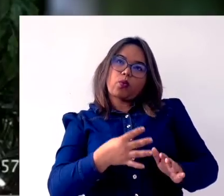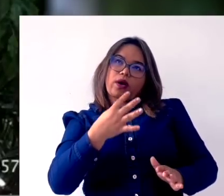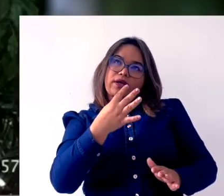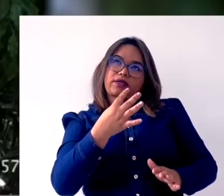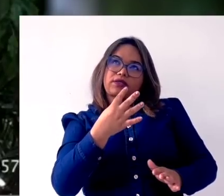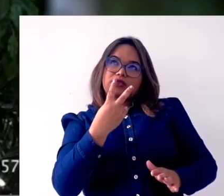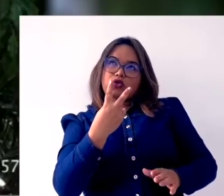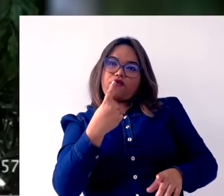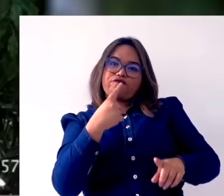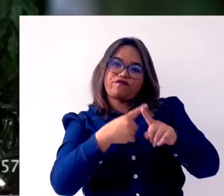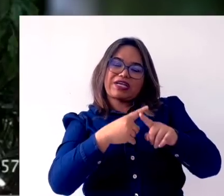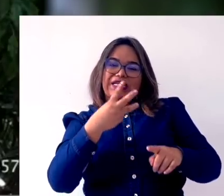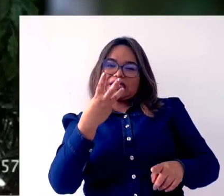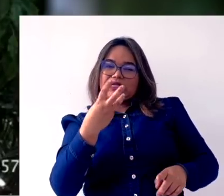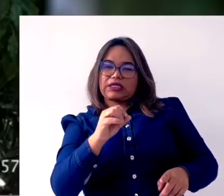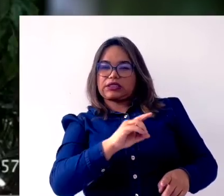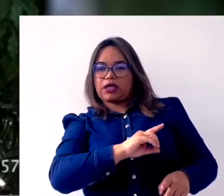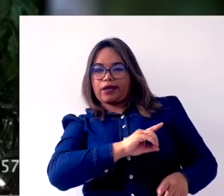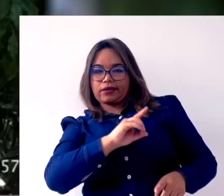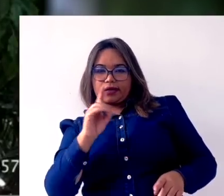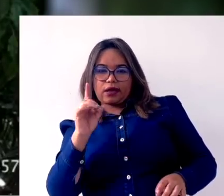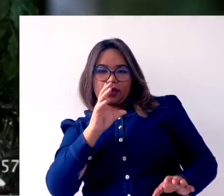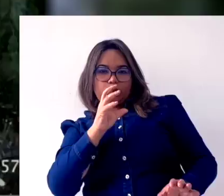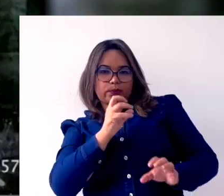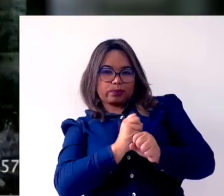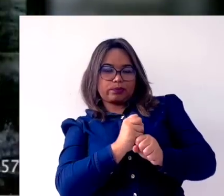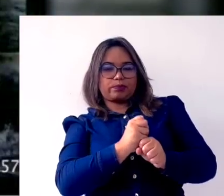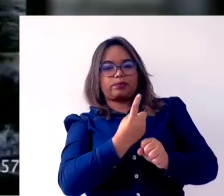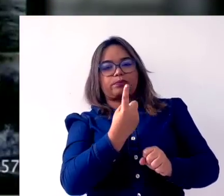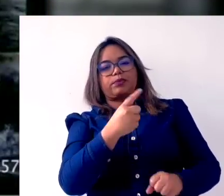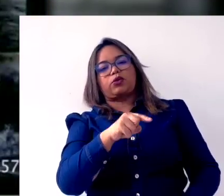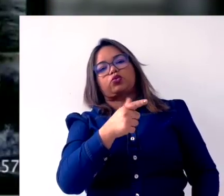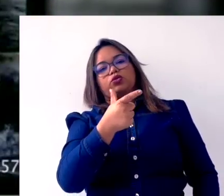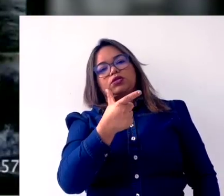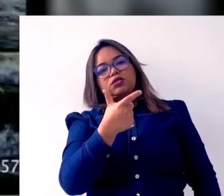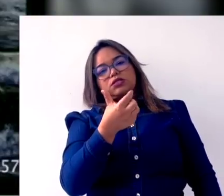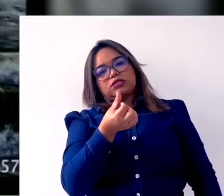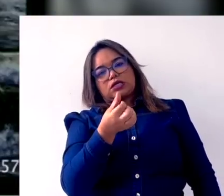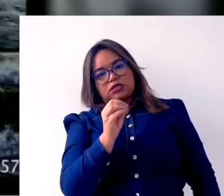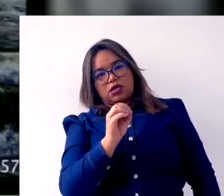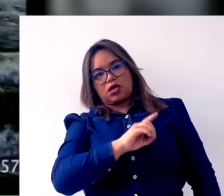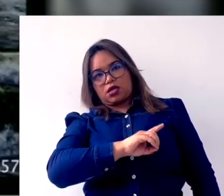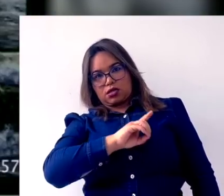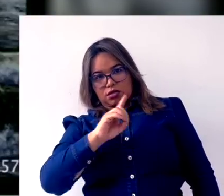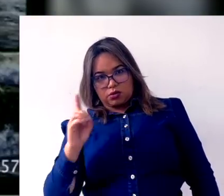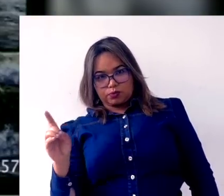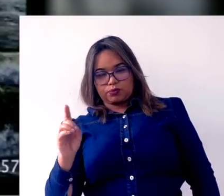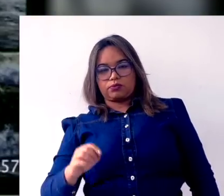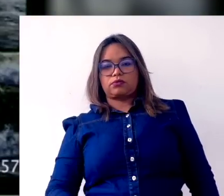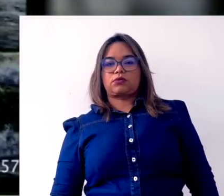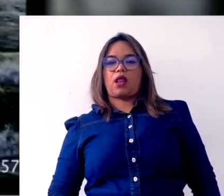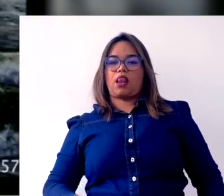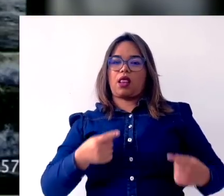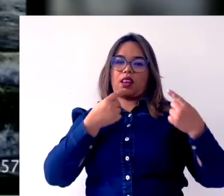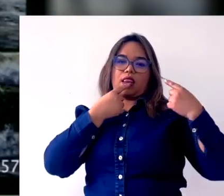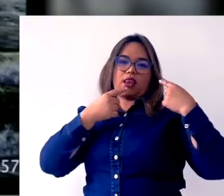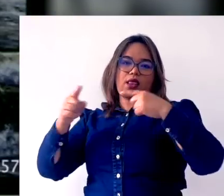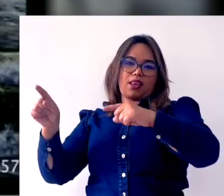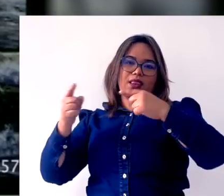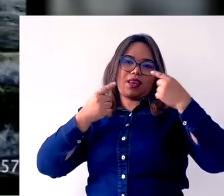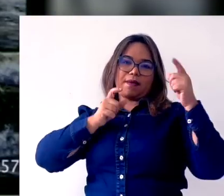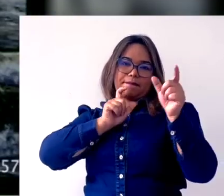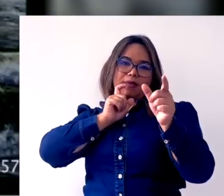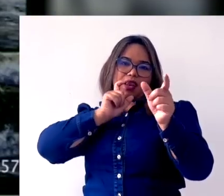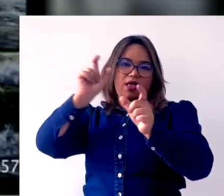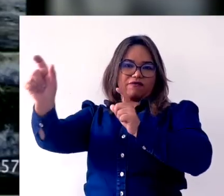vezes 30 dias proféticos, chegamos a 1260 dias. E ele abriu a boca em